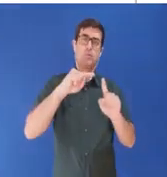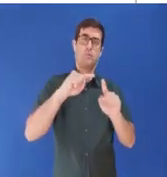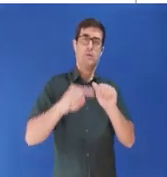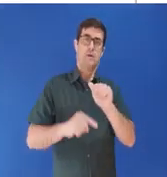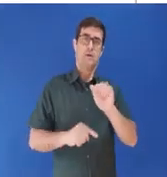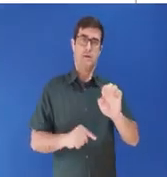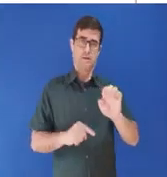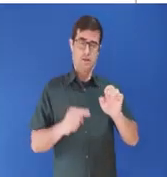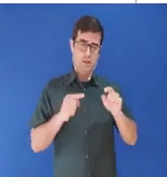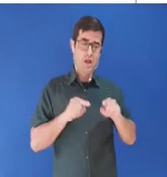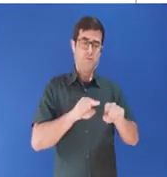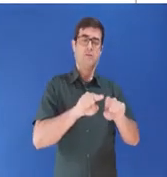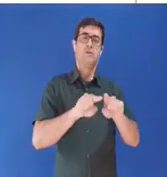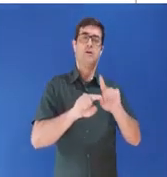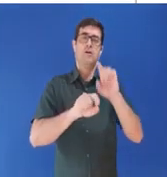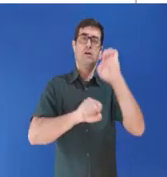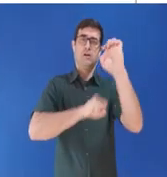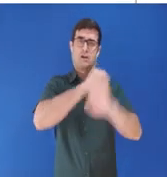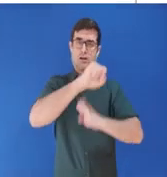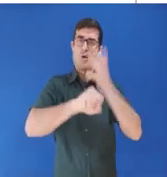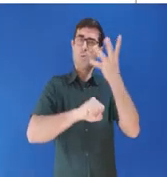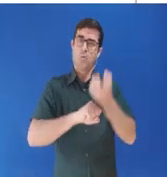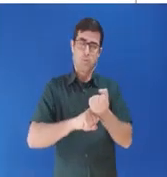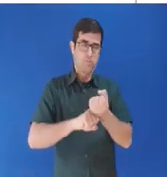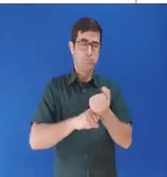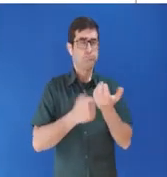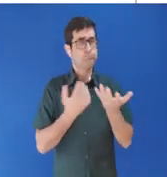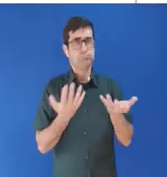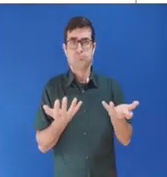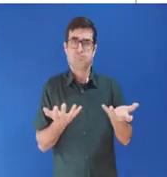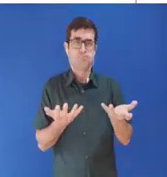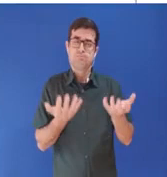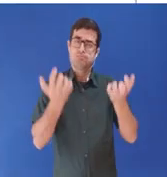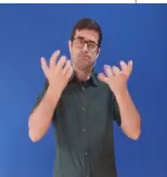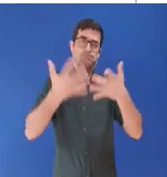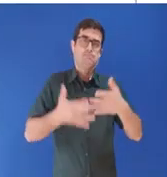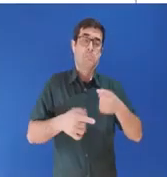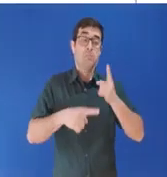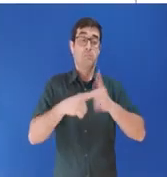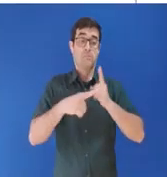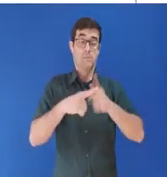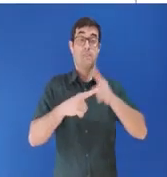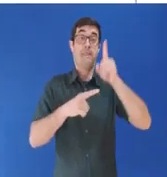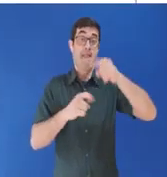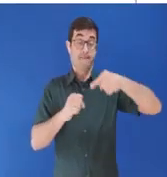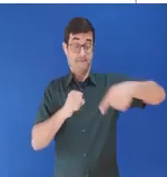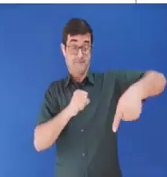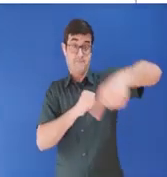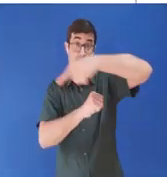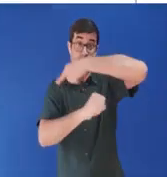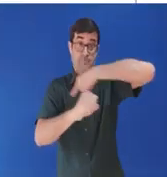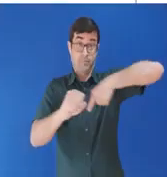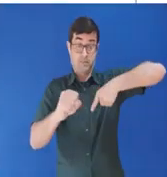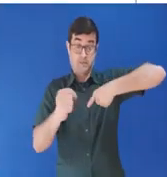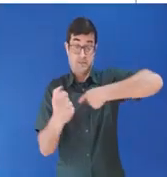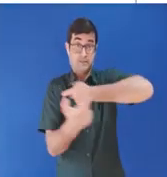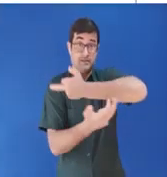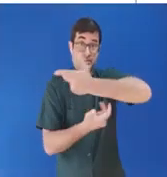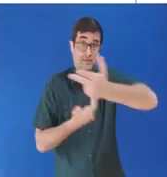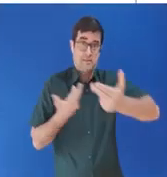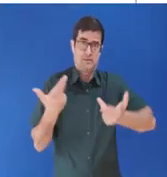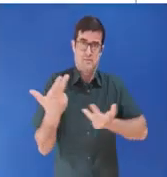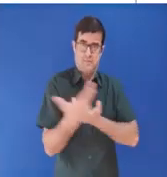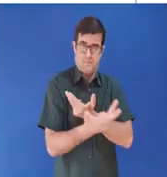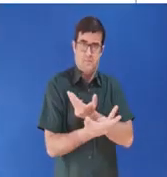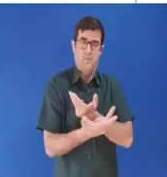carga nuclear efetiva. E isso se deve, novamente, à simetria dos orbitais. Por quê? Vamos olhar aqui